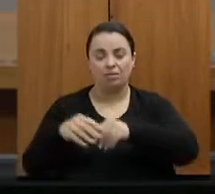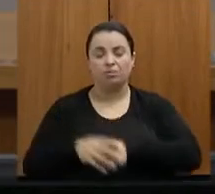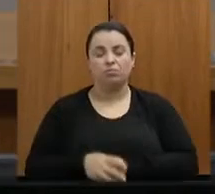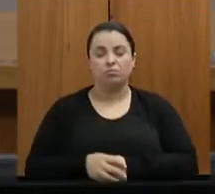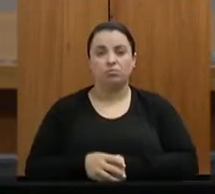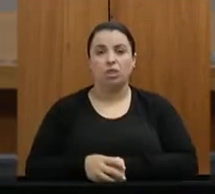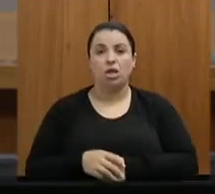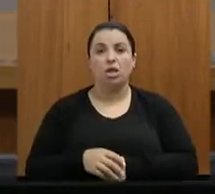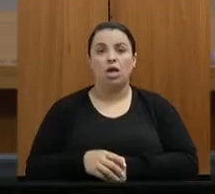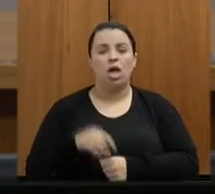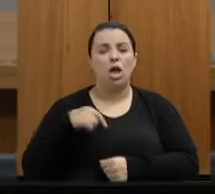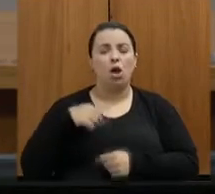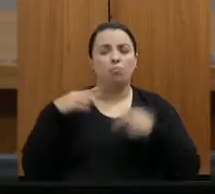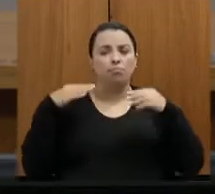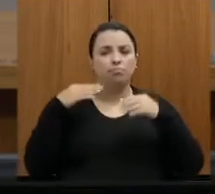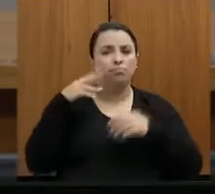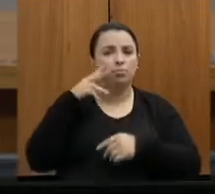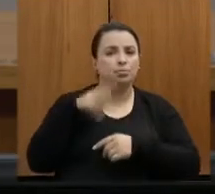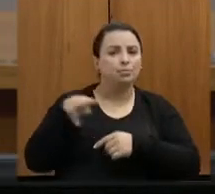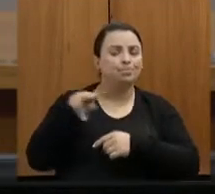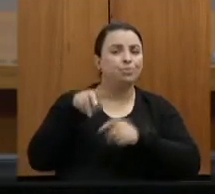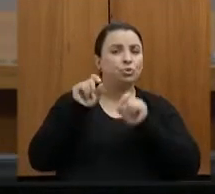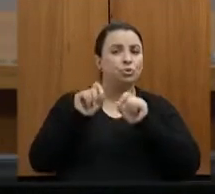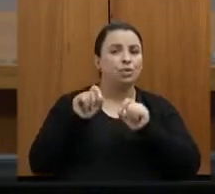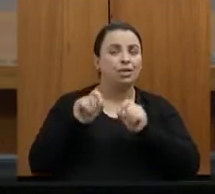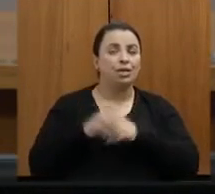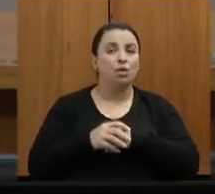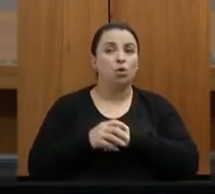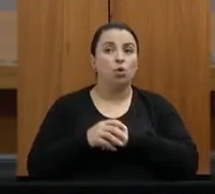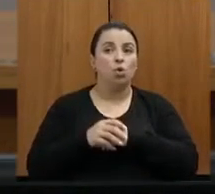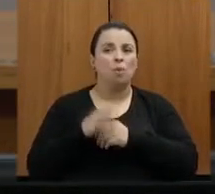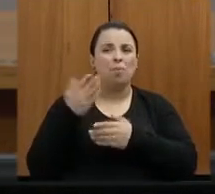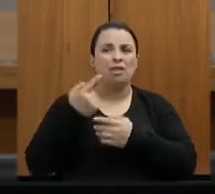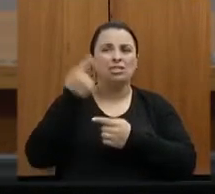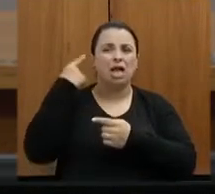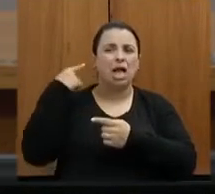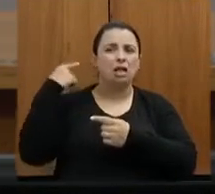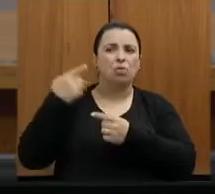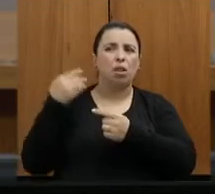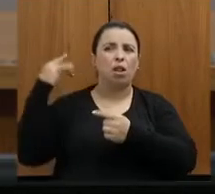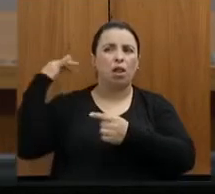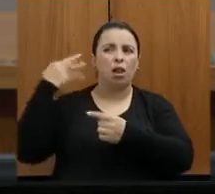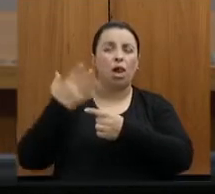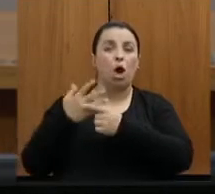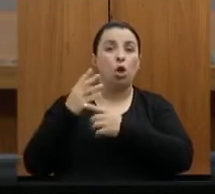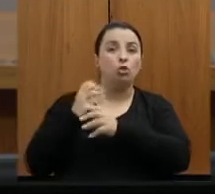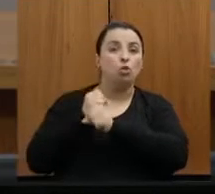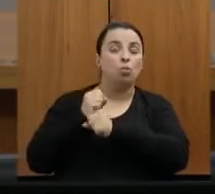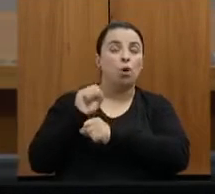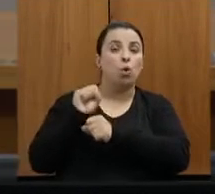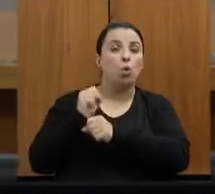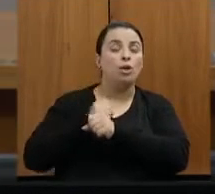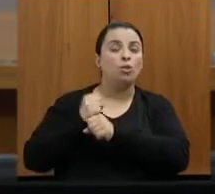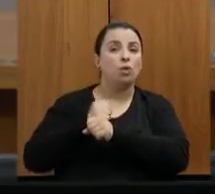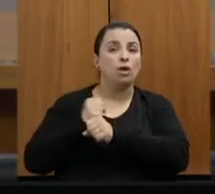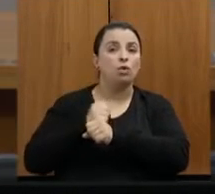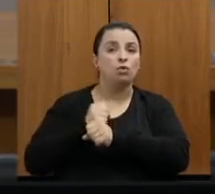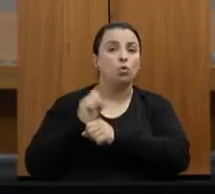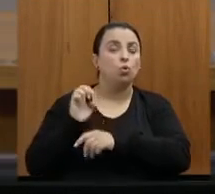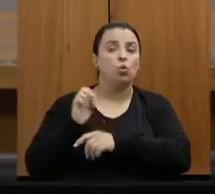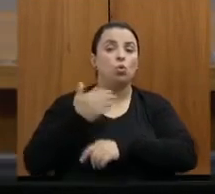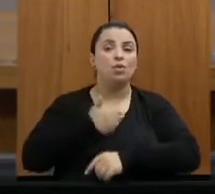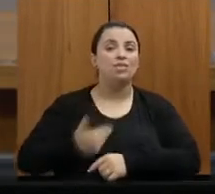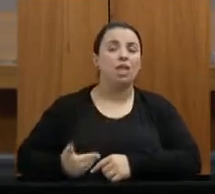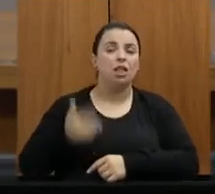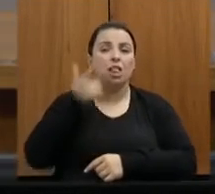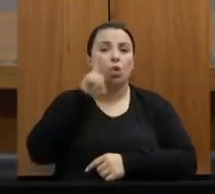o Estado não conseguia efetivamente apoiar os municípios e realizar entregas efetivas de títulos. Então, passamos ali